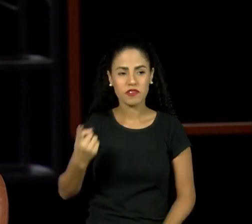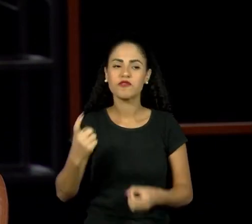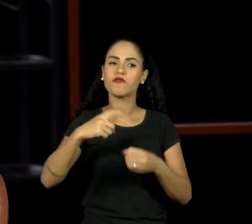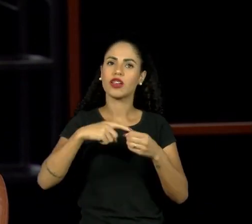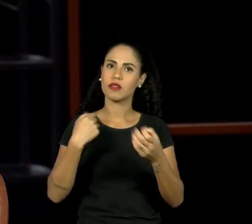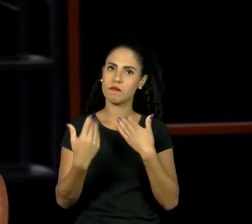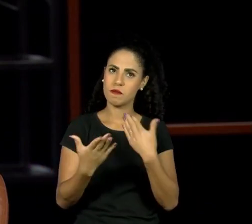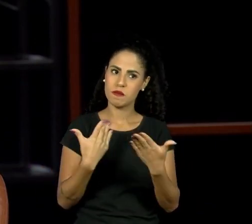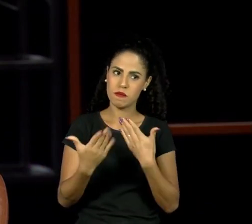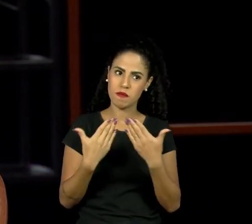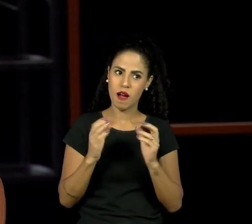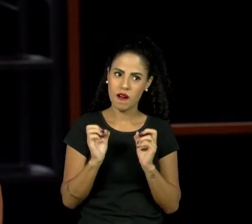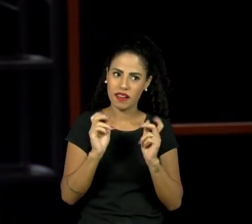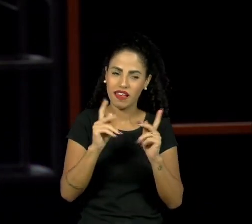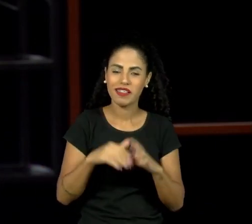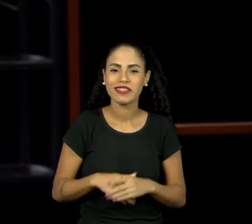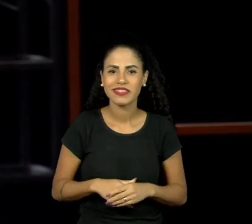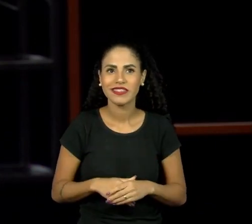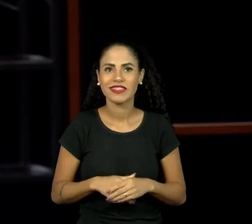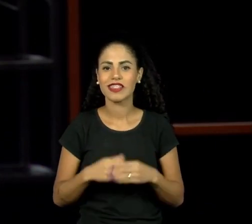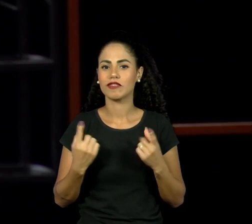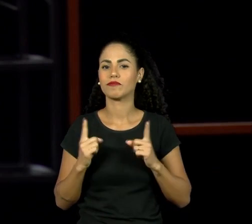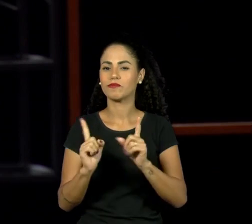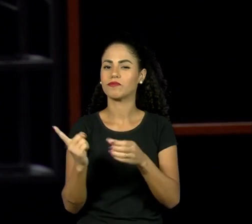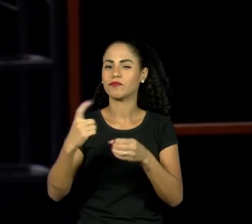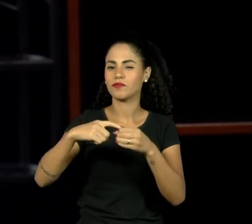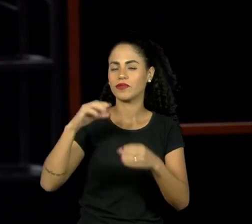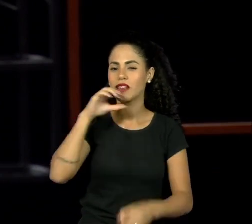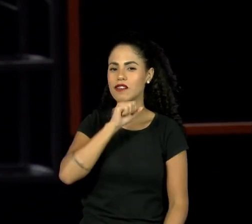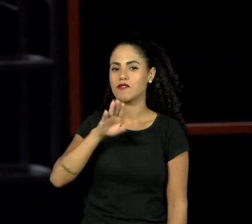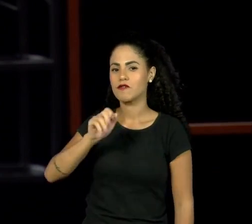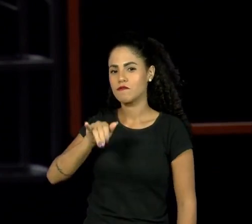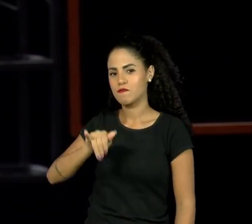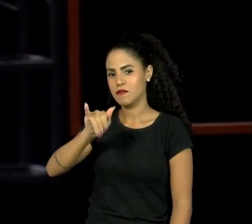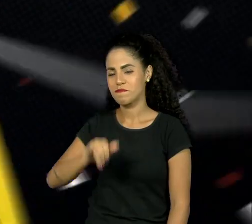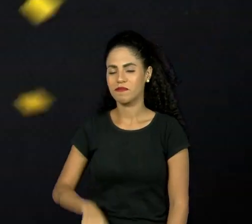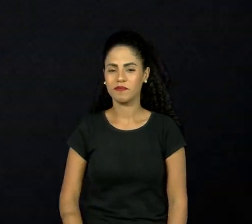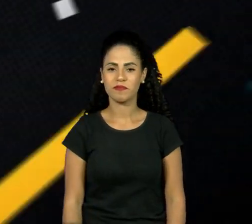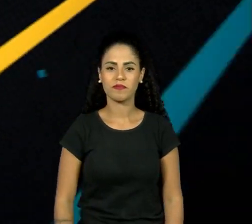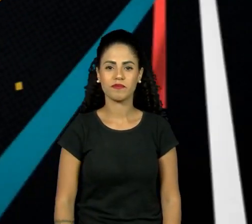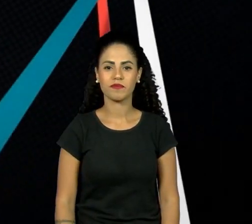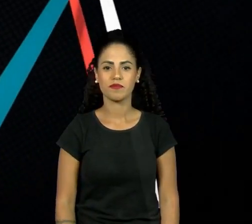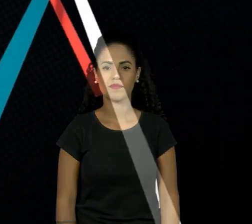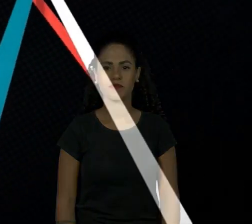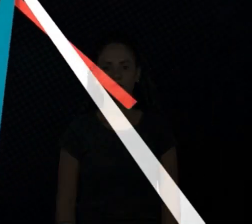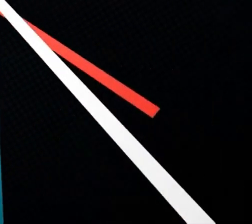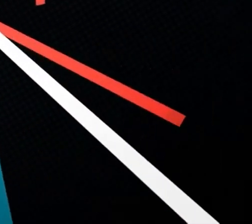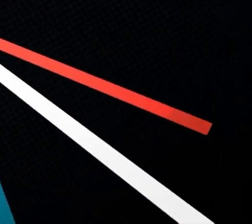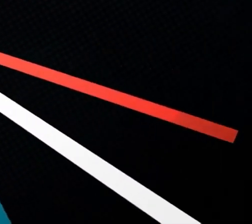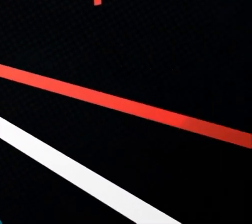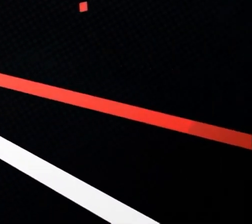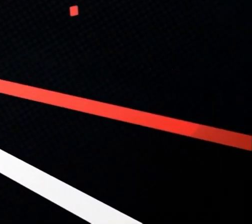a nossa conversa, tá bom? Voltamos já com a Baby do Brasil.